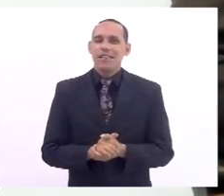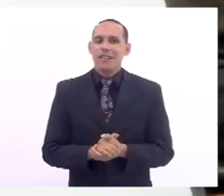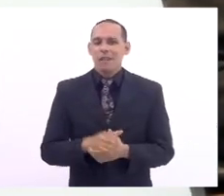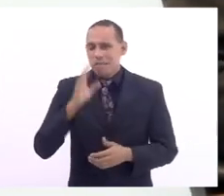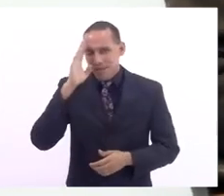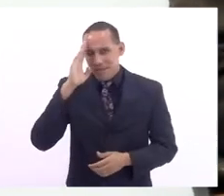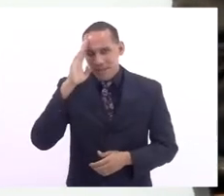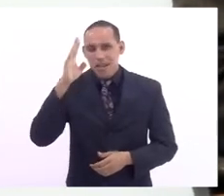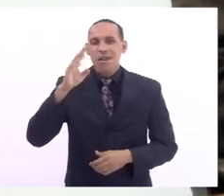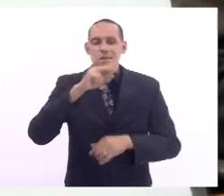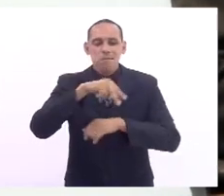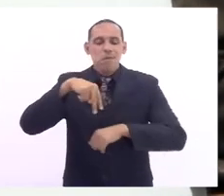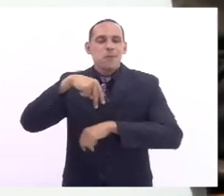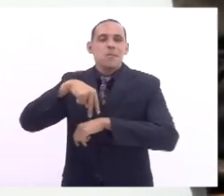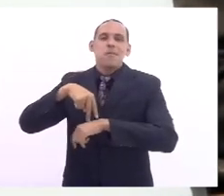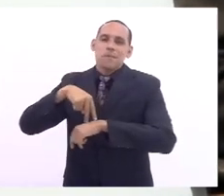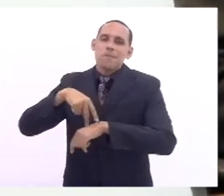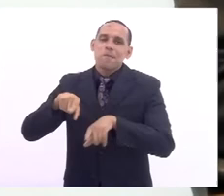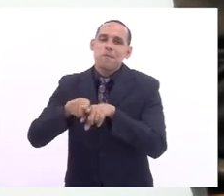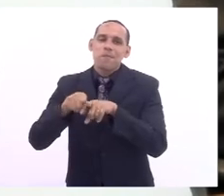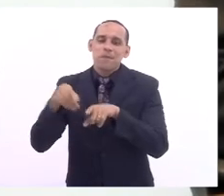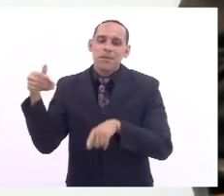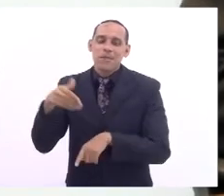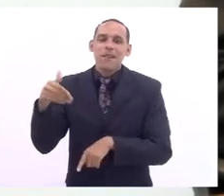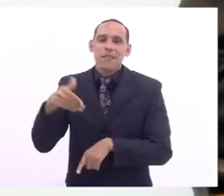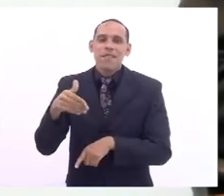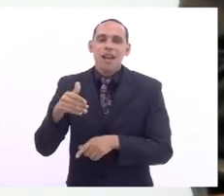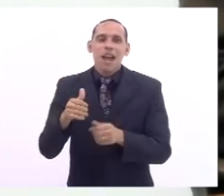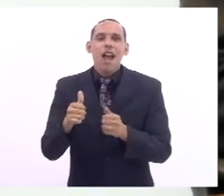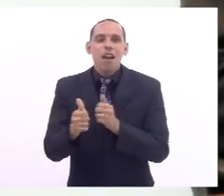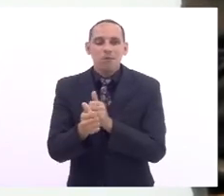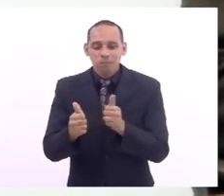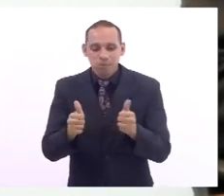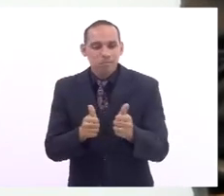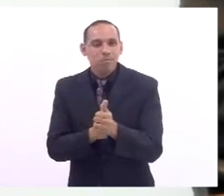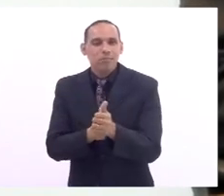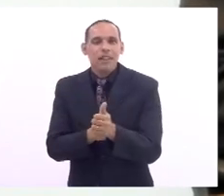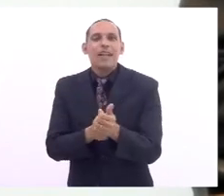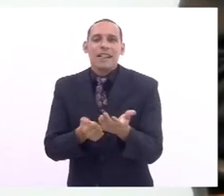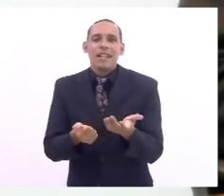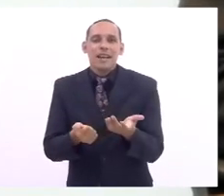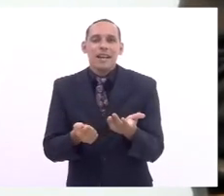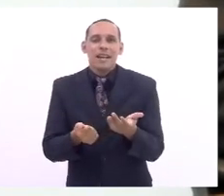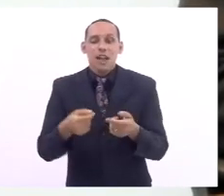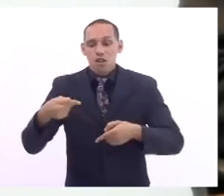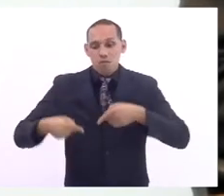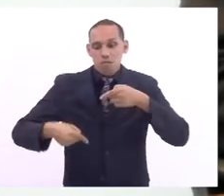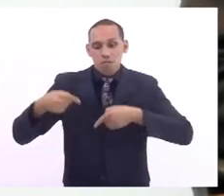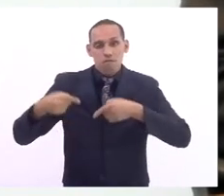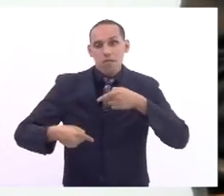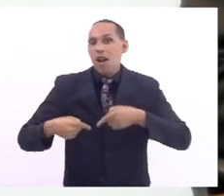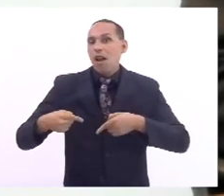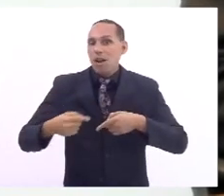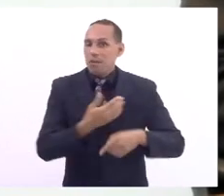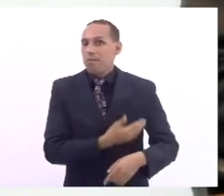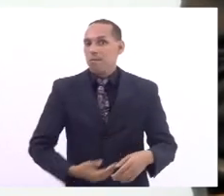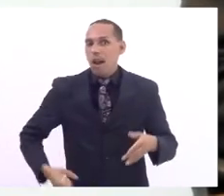novas protagonistas né que vão fazer a a luta por políticas públicas Então